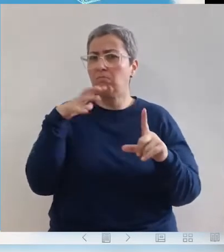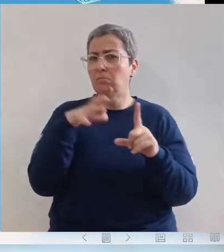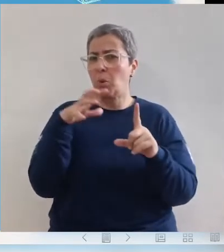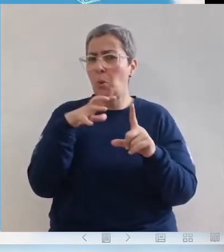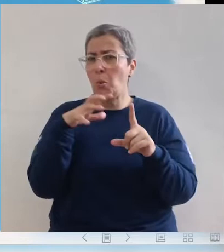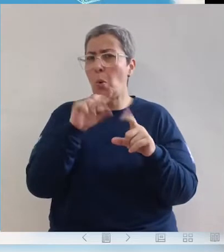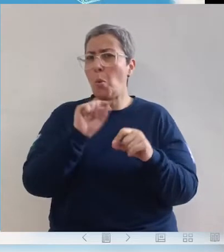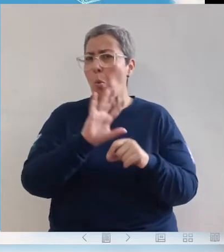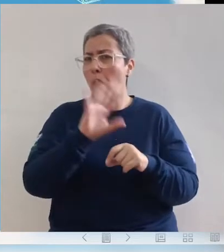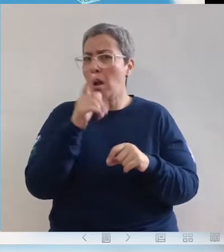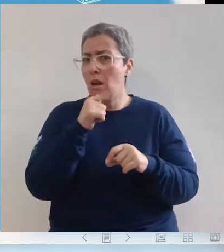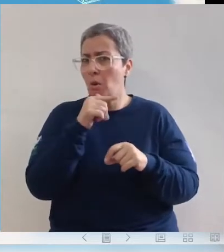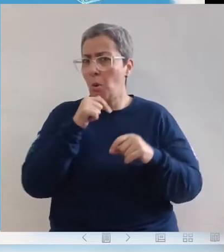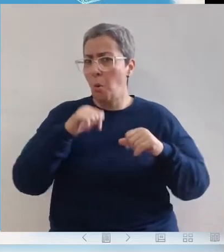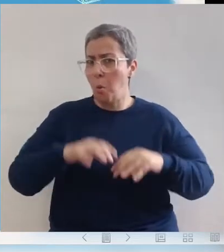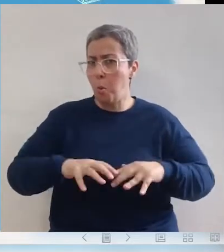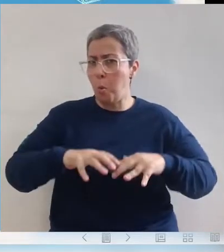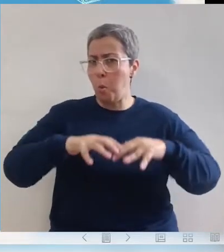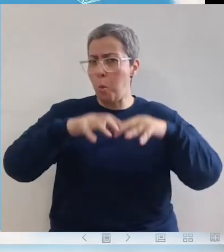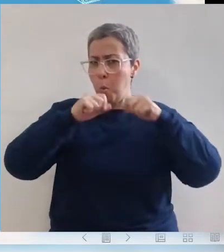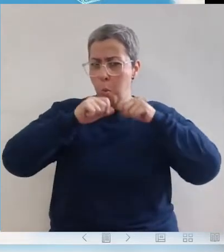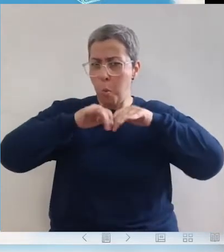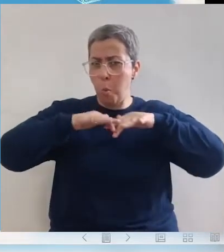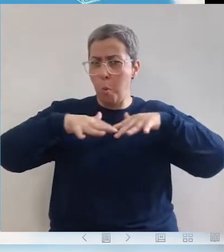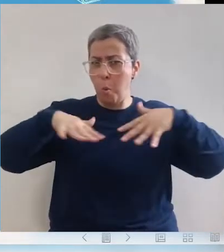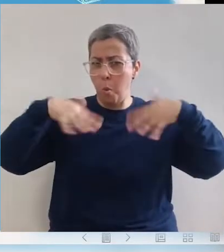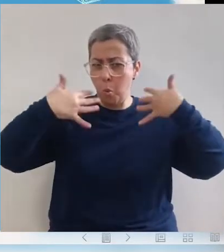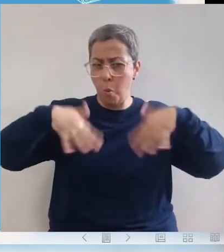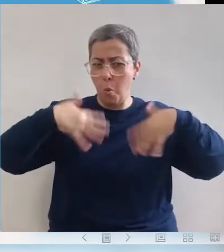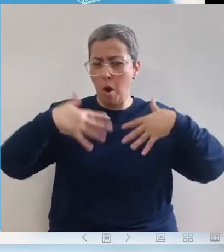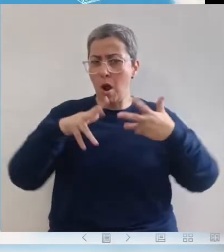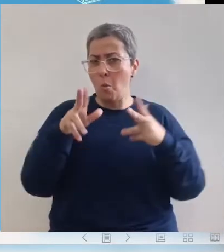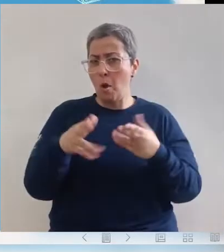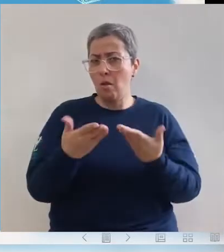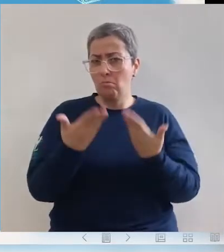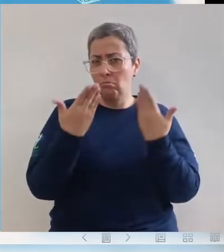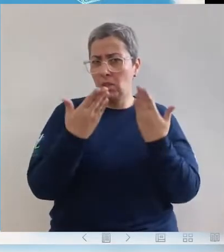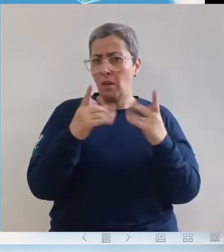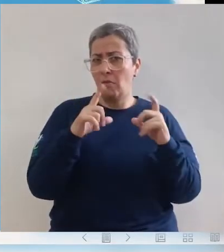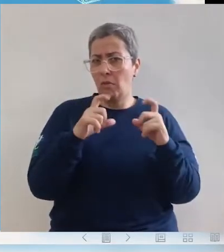interfere para a ocorrência de um grande alagamento como esse?